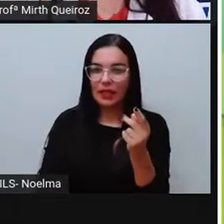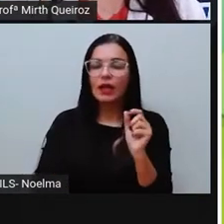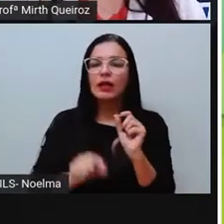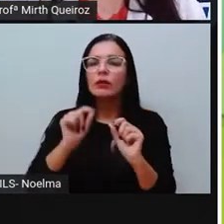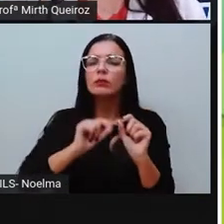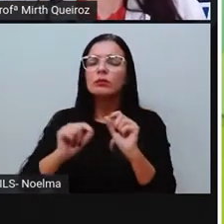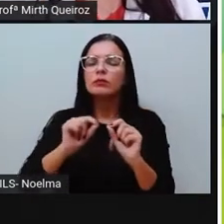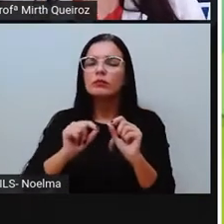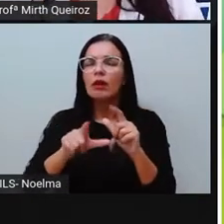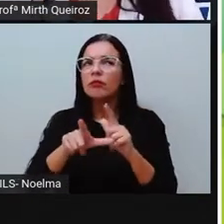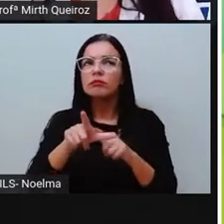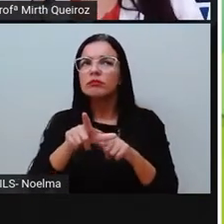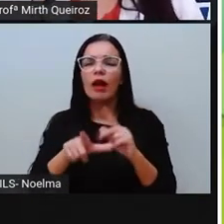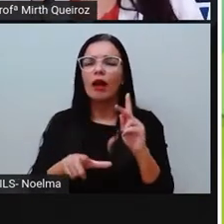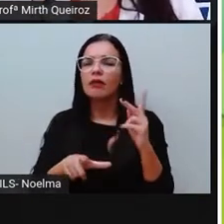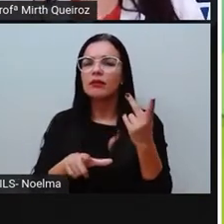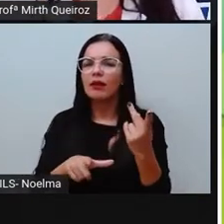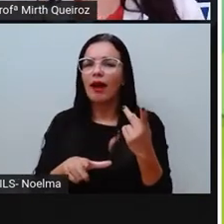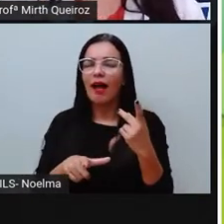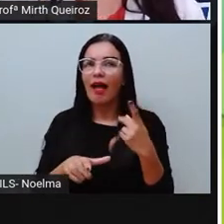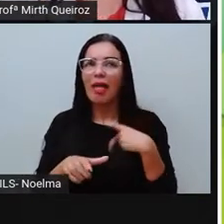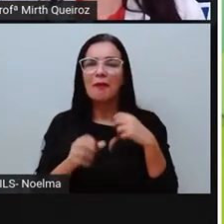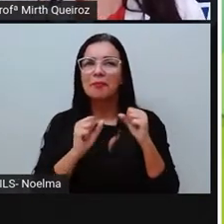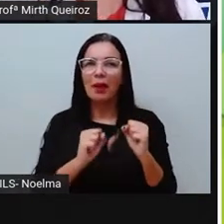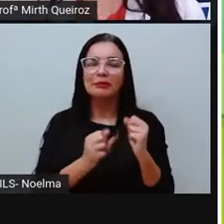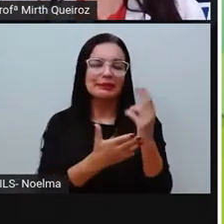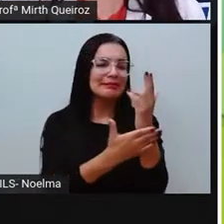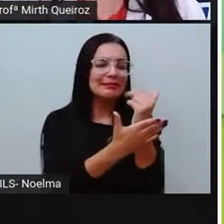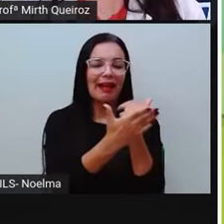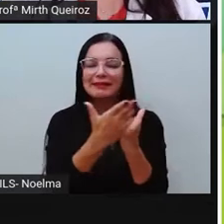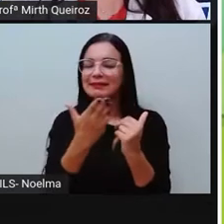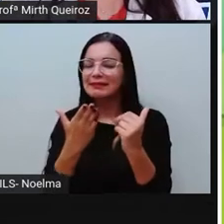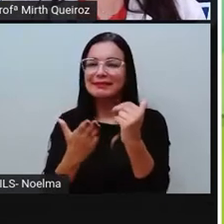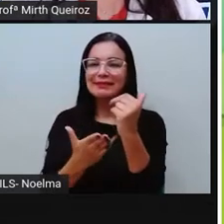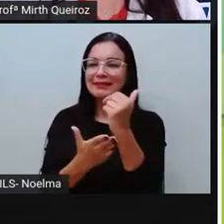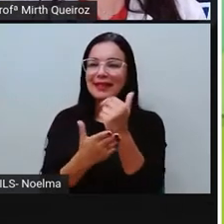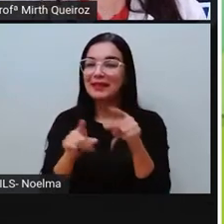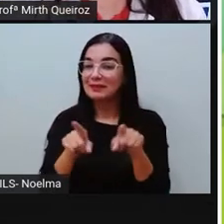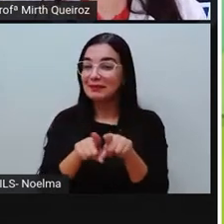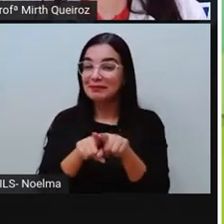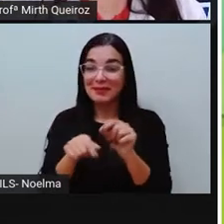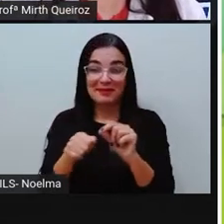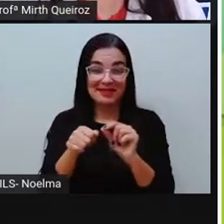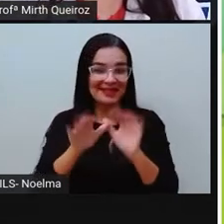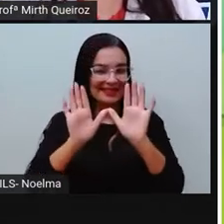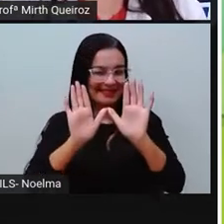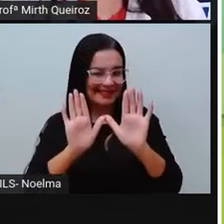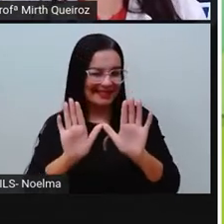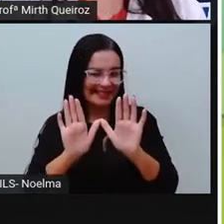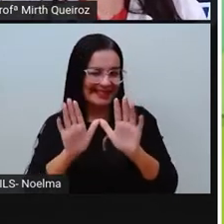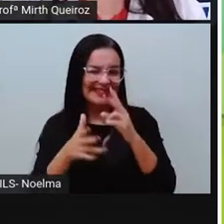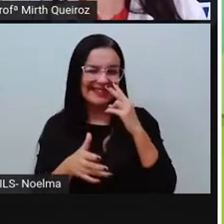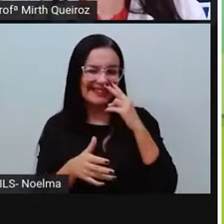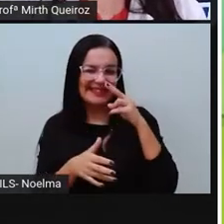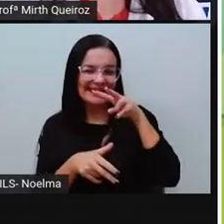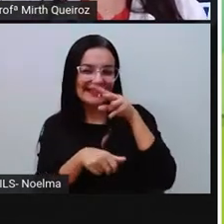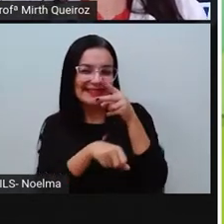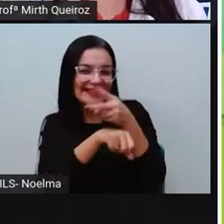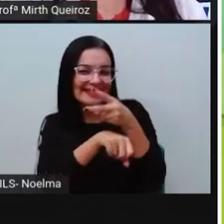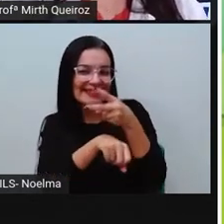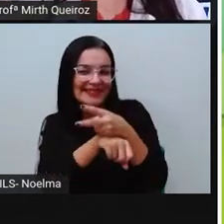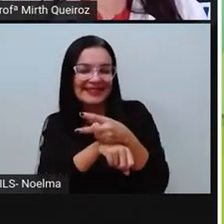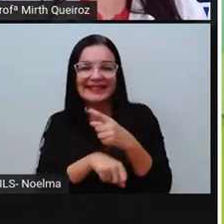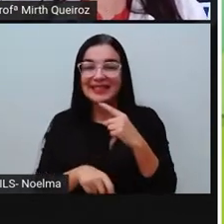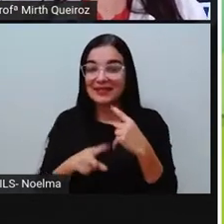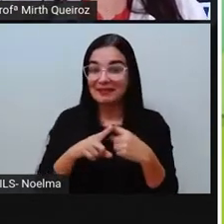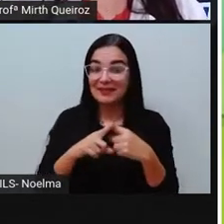H, até desenho eu posso fazer. O que, que seria isso? Daqui a pouquinho vocês vão ver por que, que